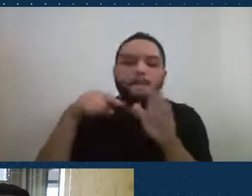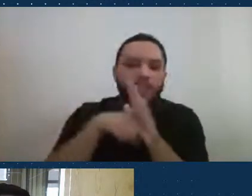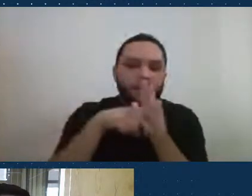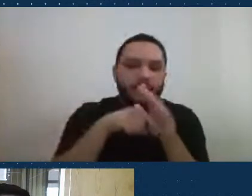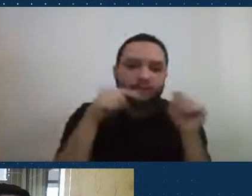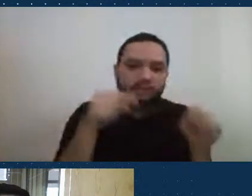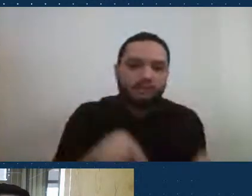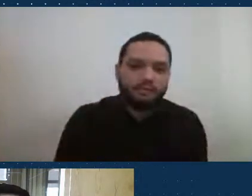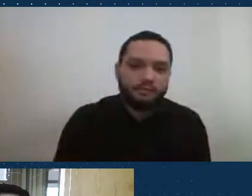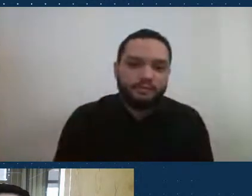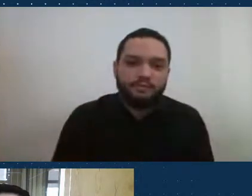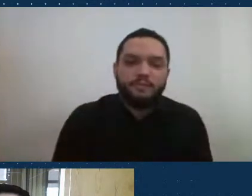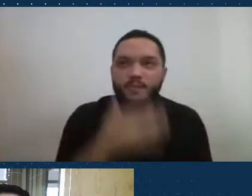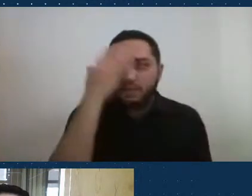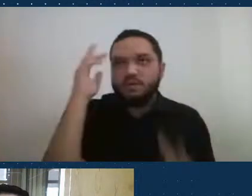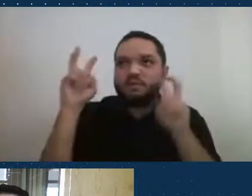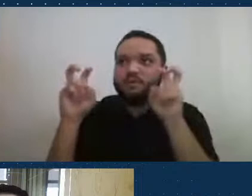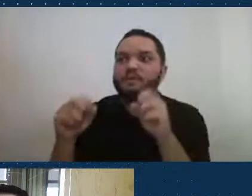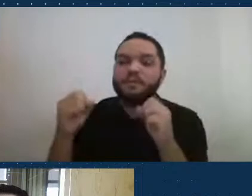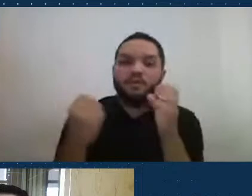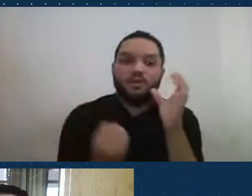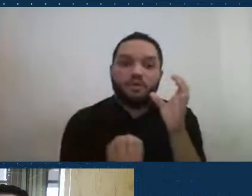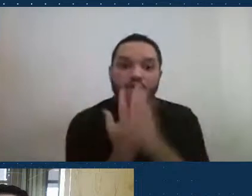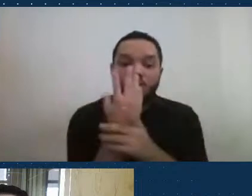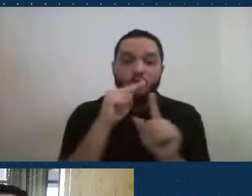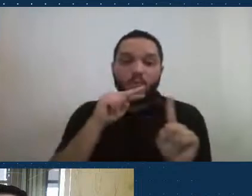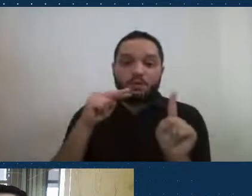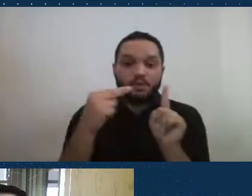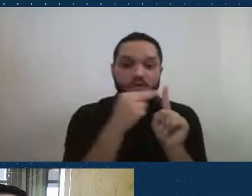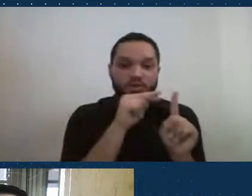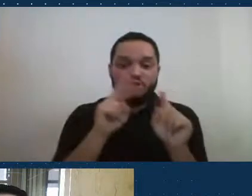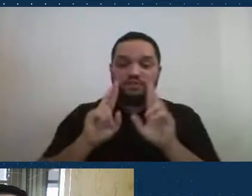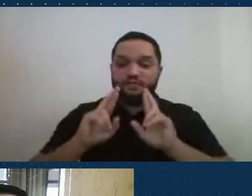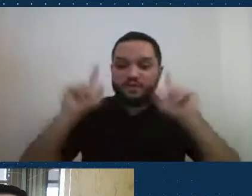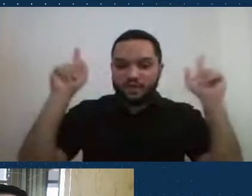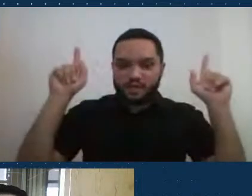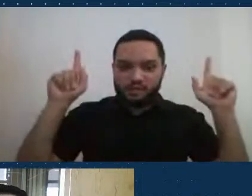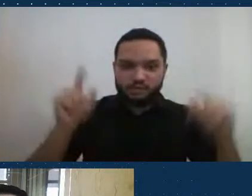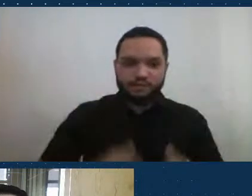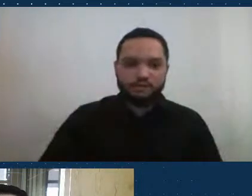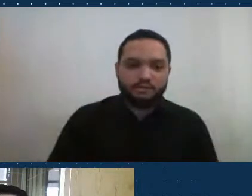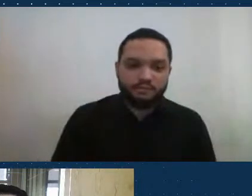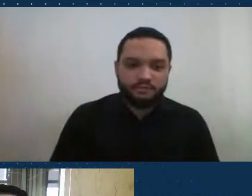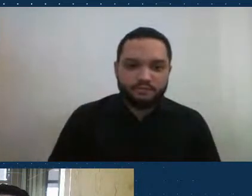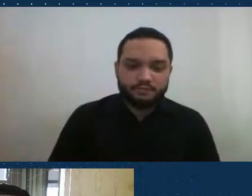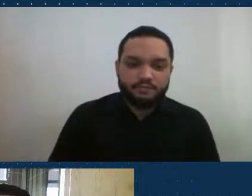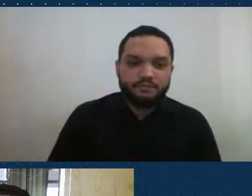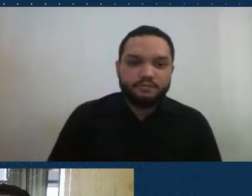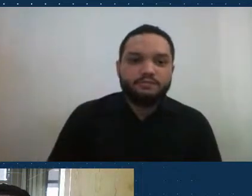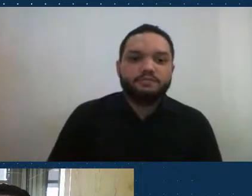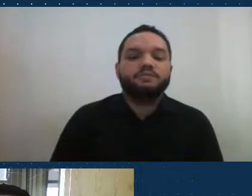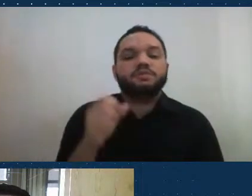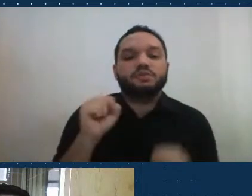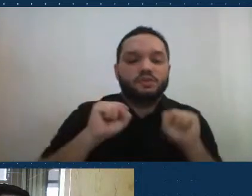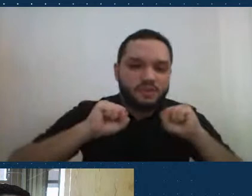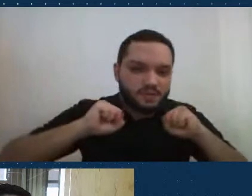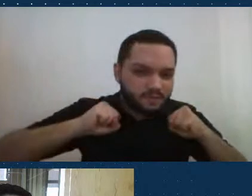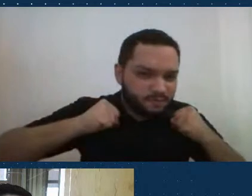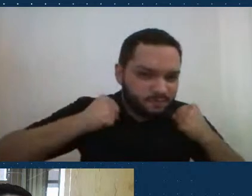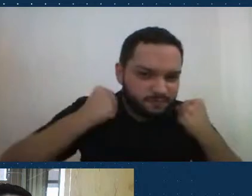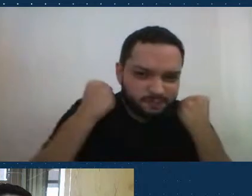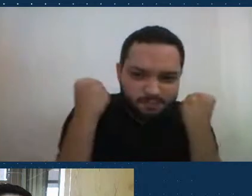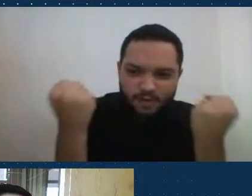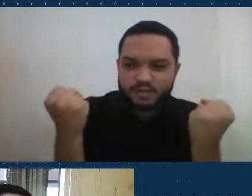sobre isso, mas eu vou criar uma perspectiva diferente sobre isso. Então, você vai se dedicar o máximo e